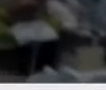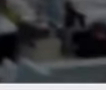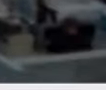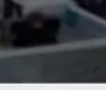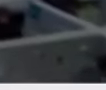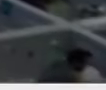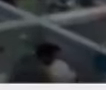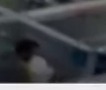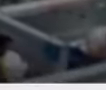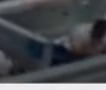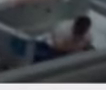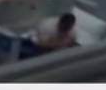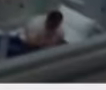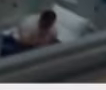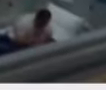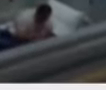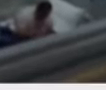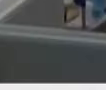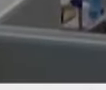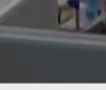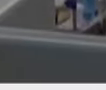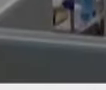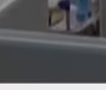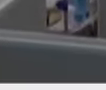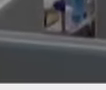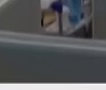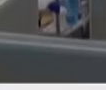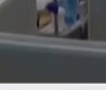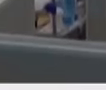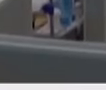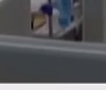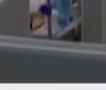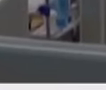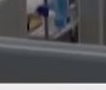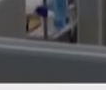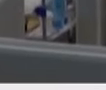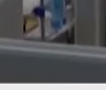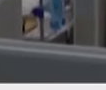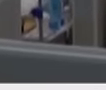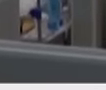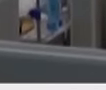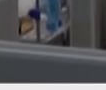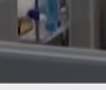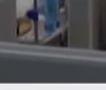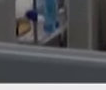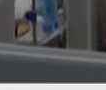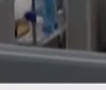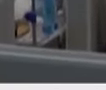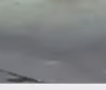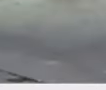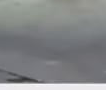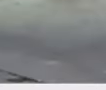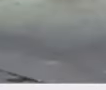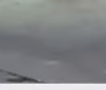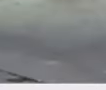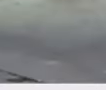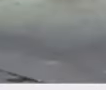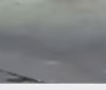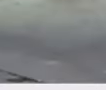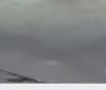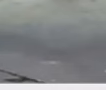da política de paliativos é a valorização da vida e a consideração da morte como um processo natural. No